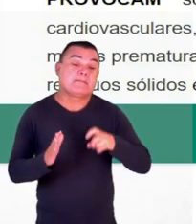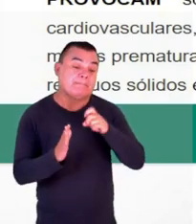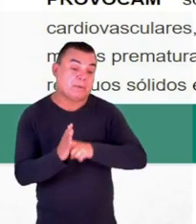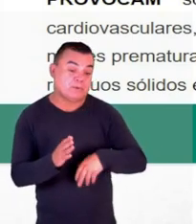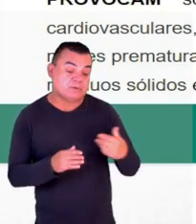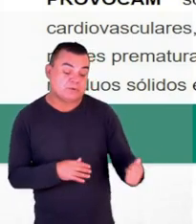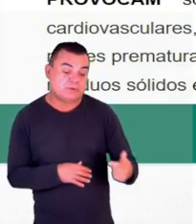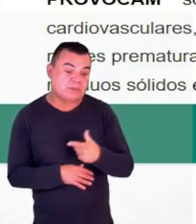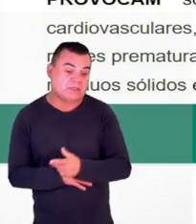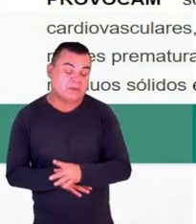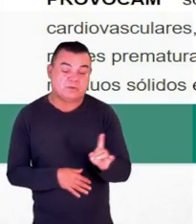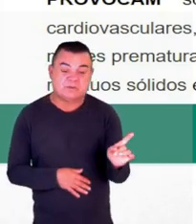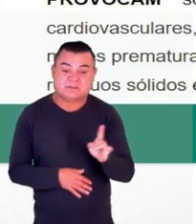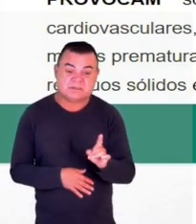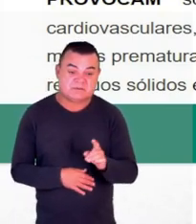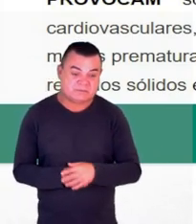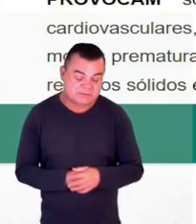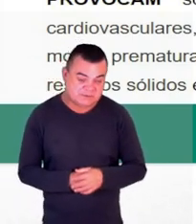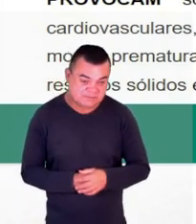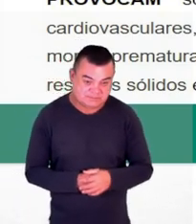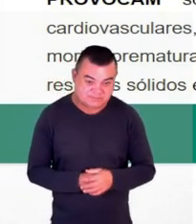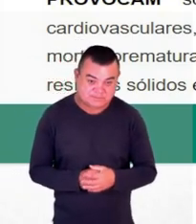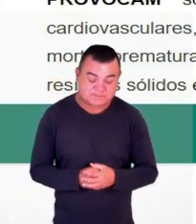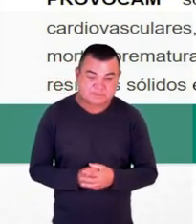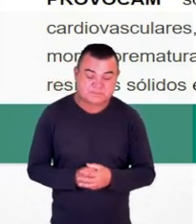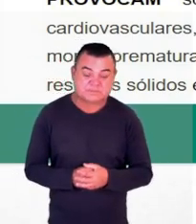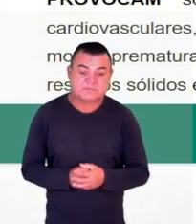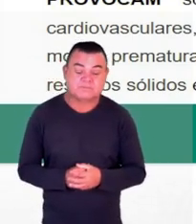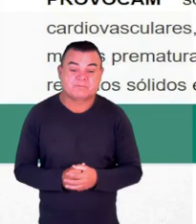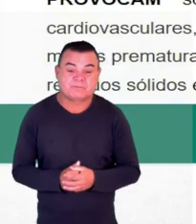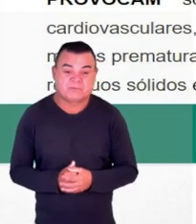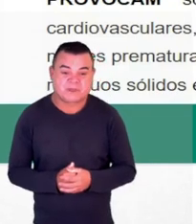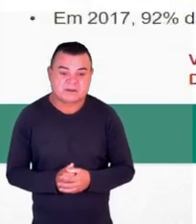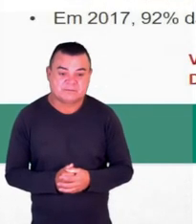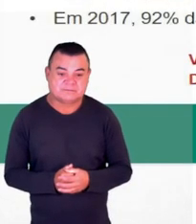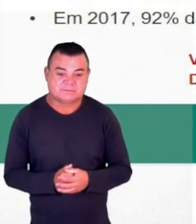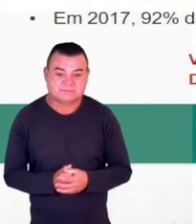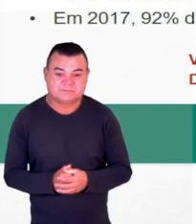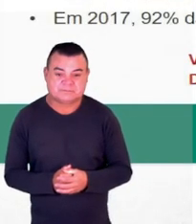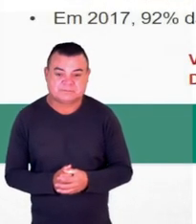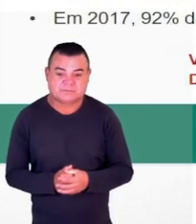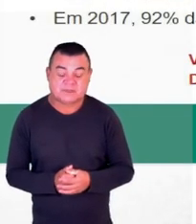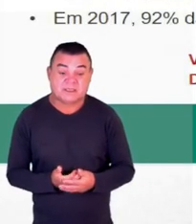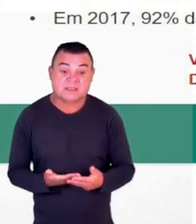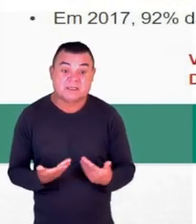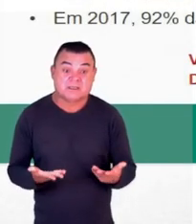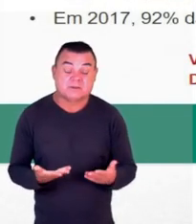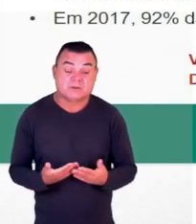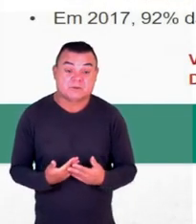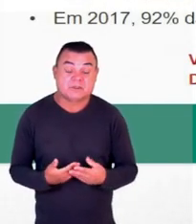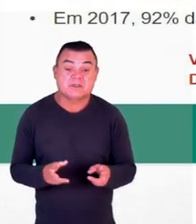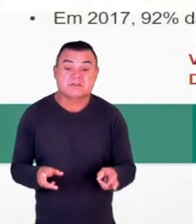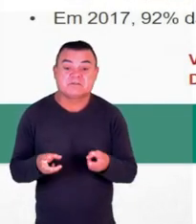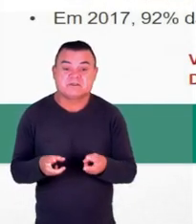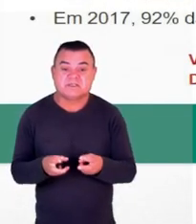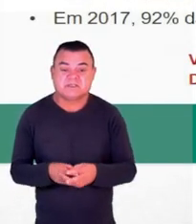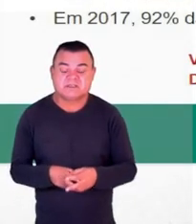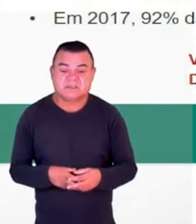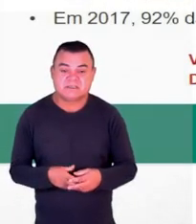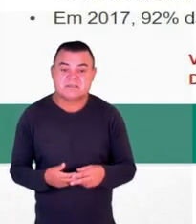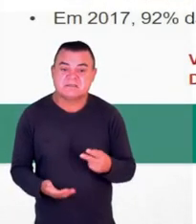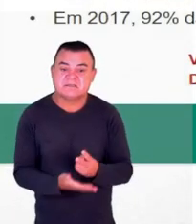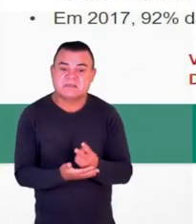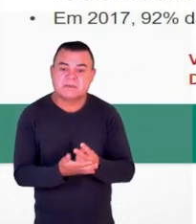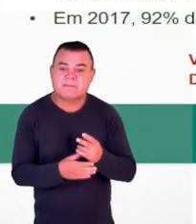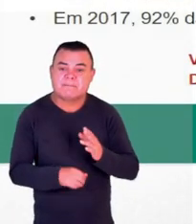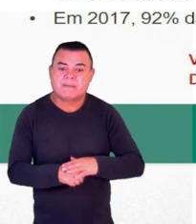Qual o papel né que o sistema judiciário eh pode ter E aí o que a gente vê é que a gente tá caminhando cada vez mais né